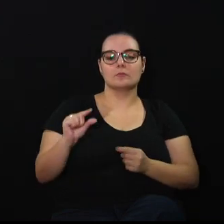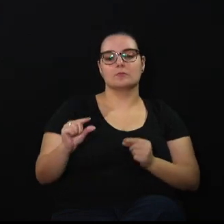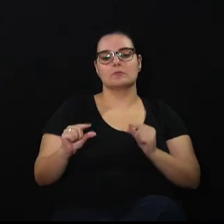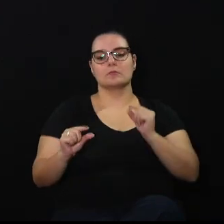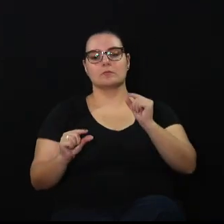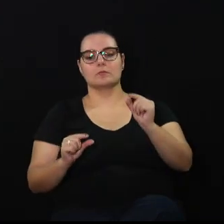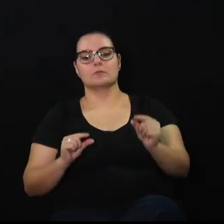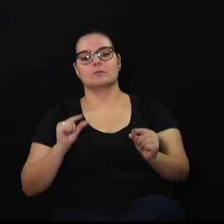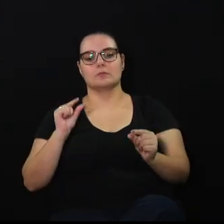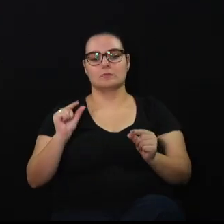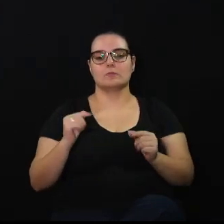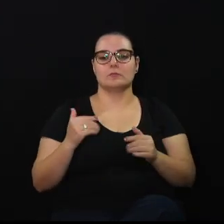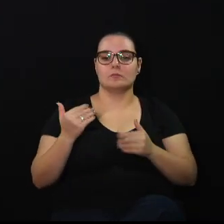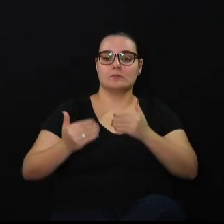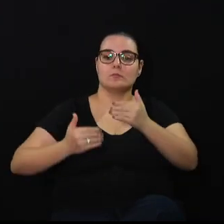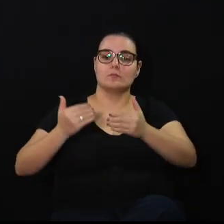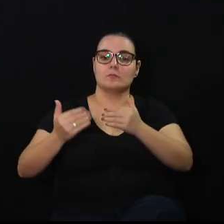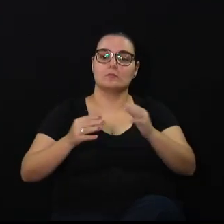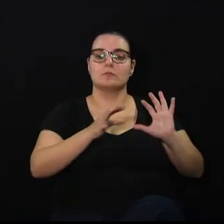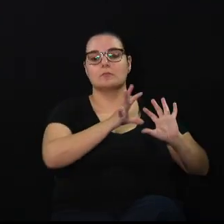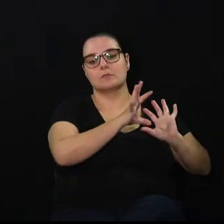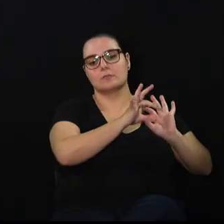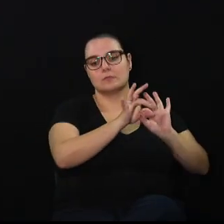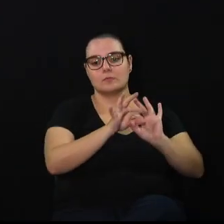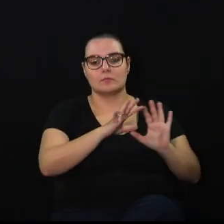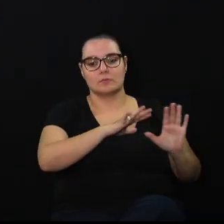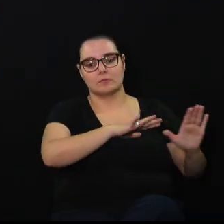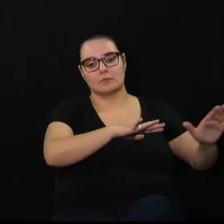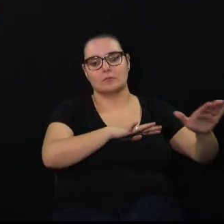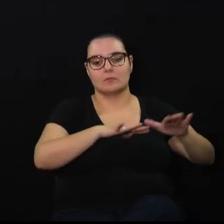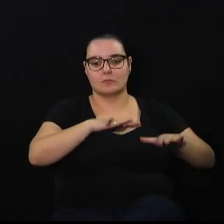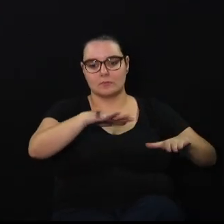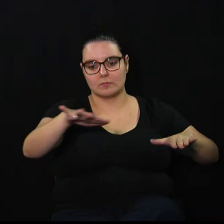isso pra outros contextos também tá